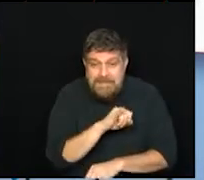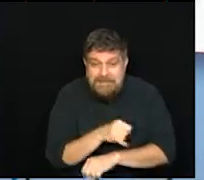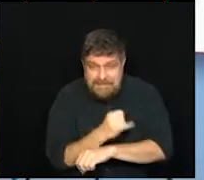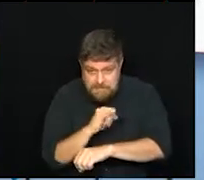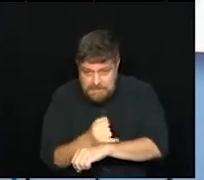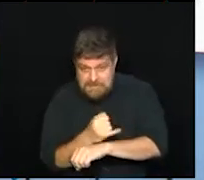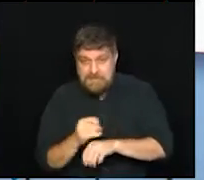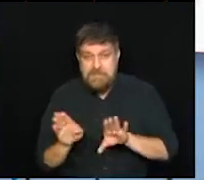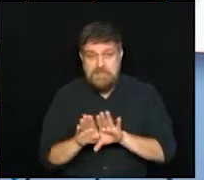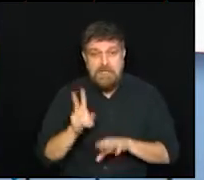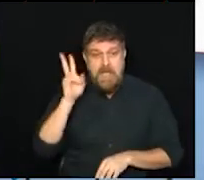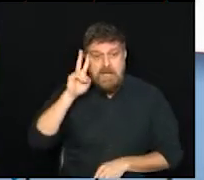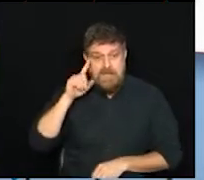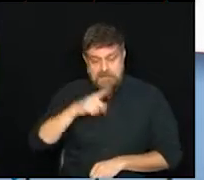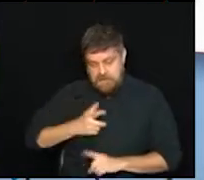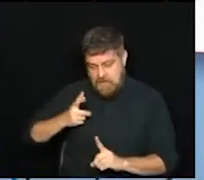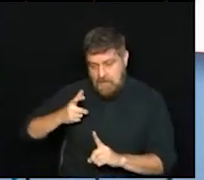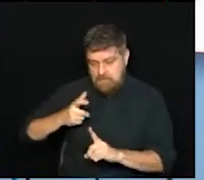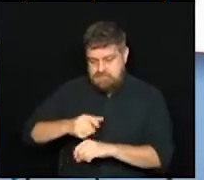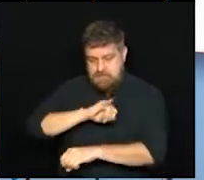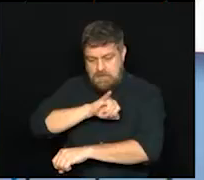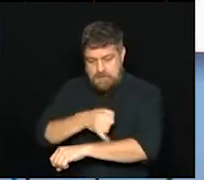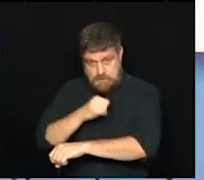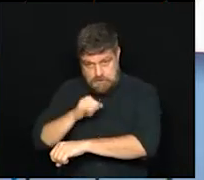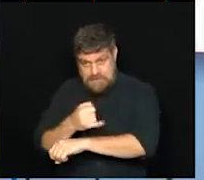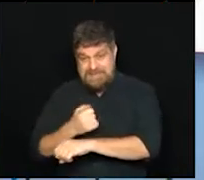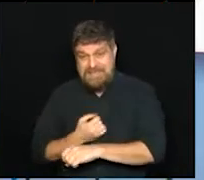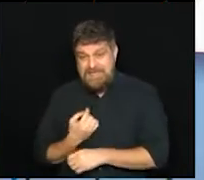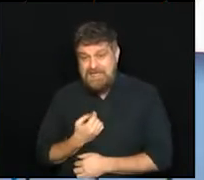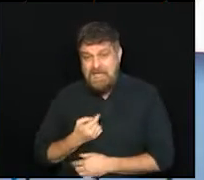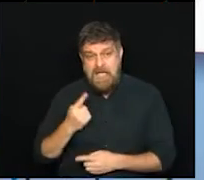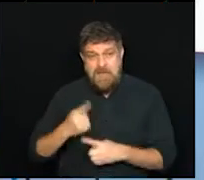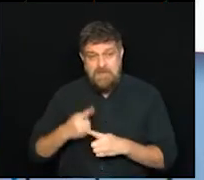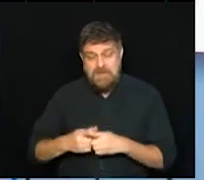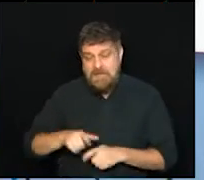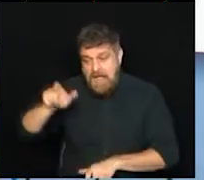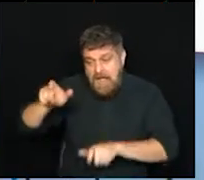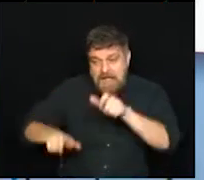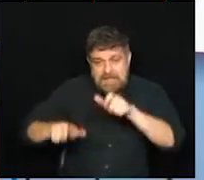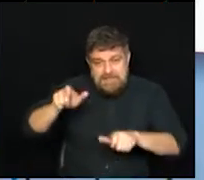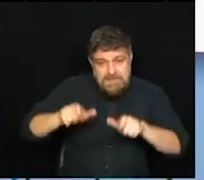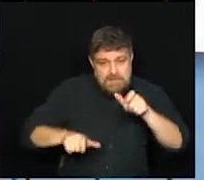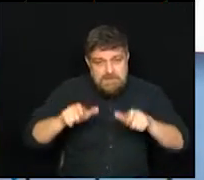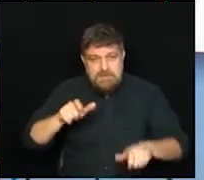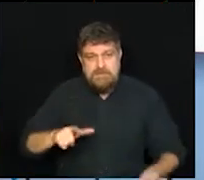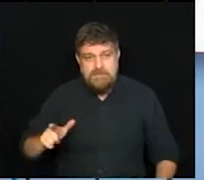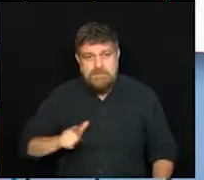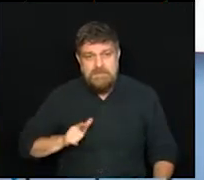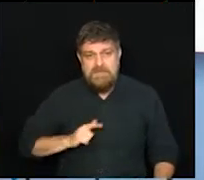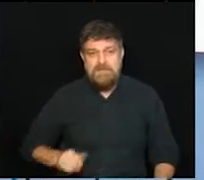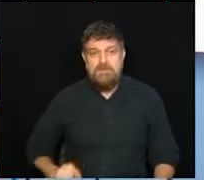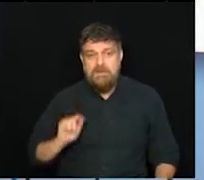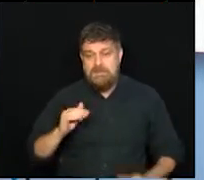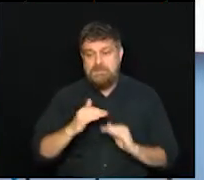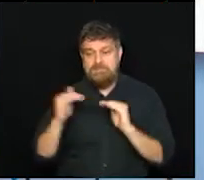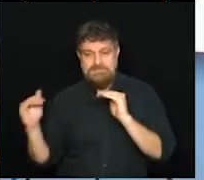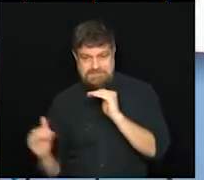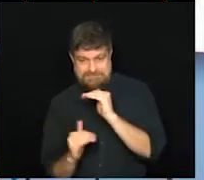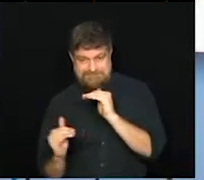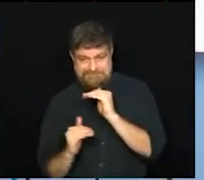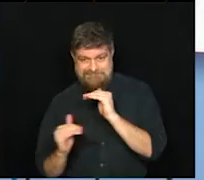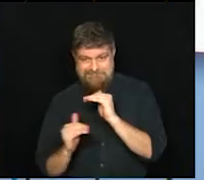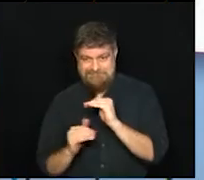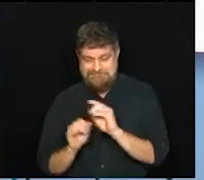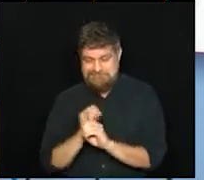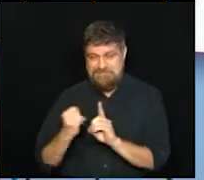Lembrando que essa dose única é justamente para as pessoas em situação de